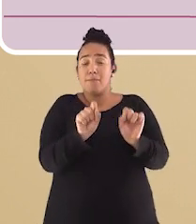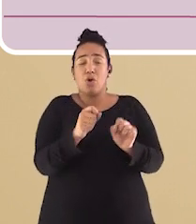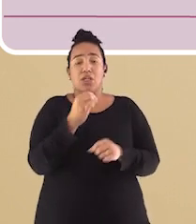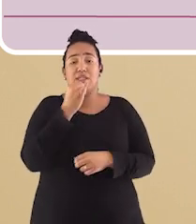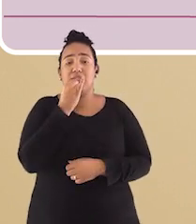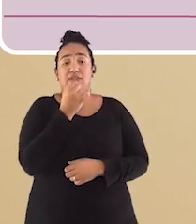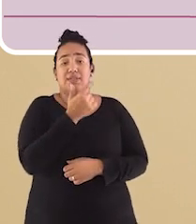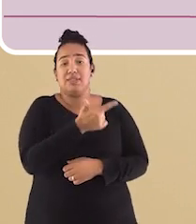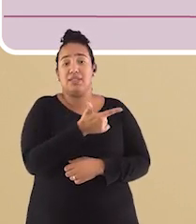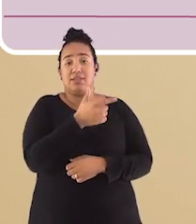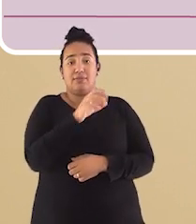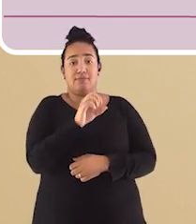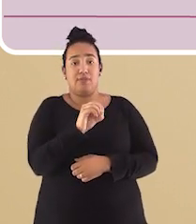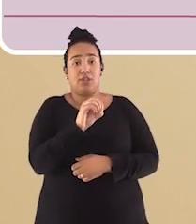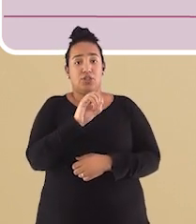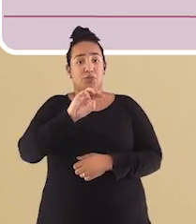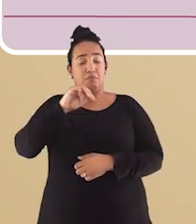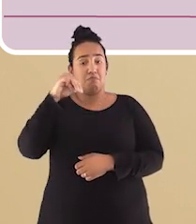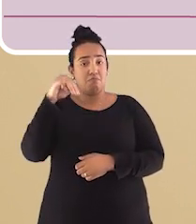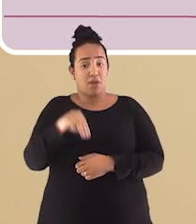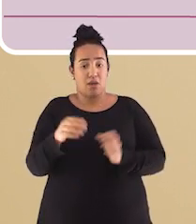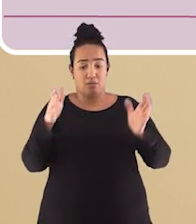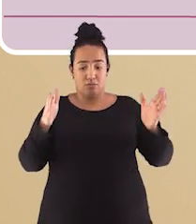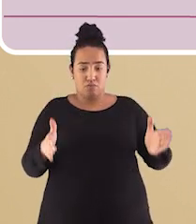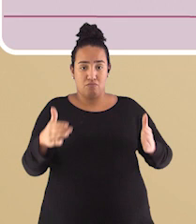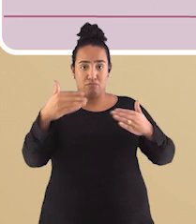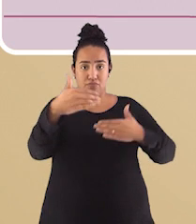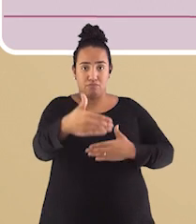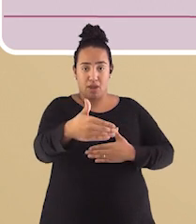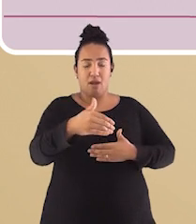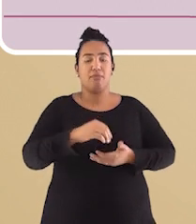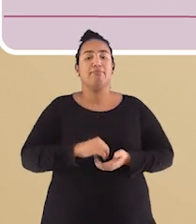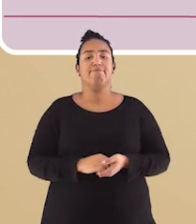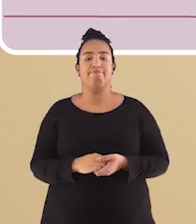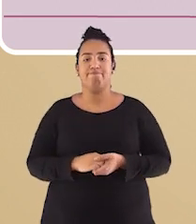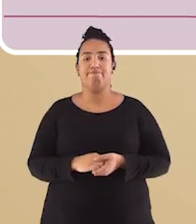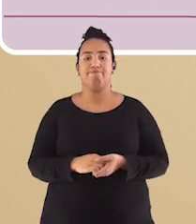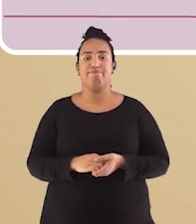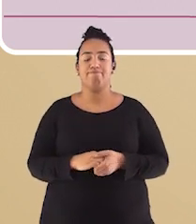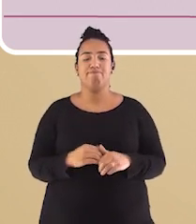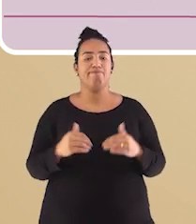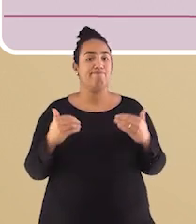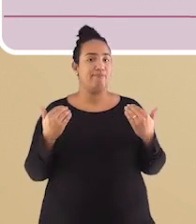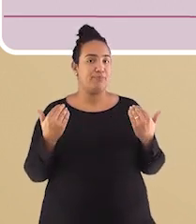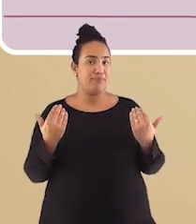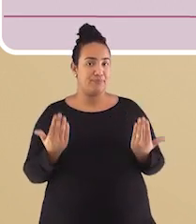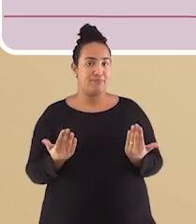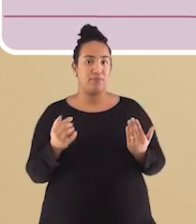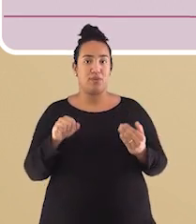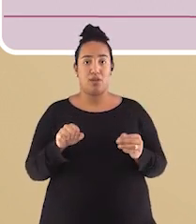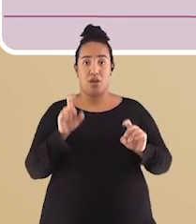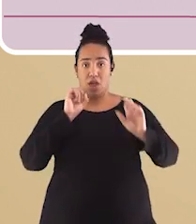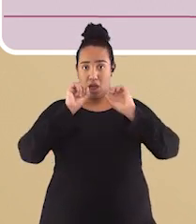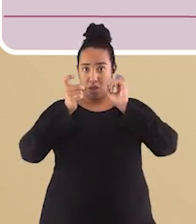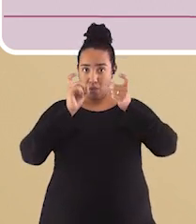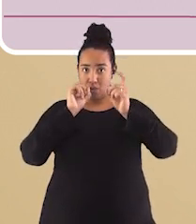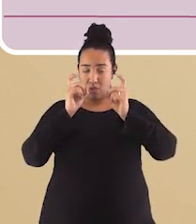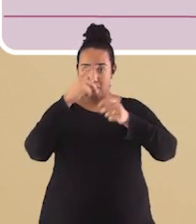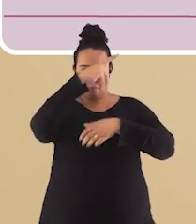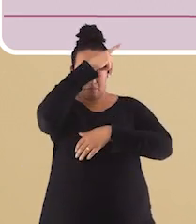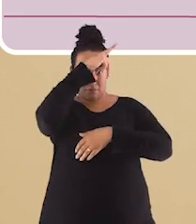120 metros de cerca para cercar a escola assim em Assembleia a prefeitura